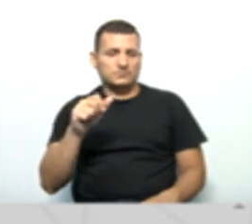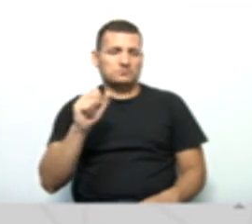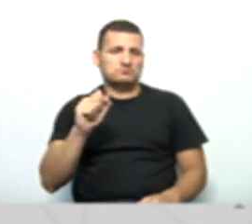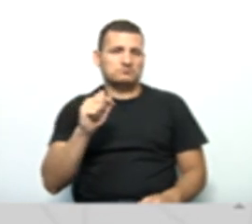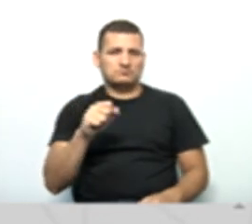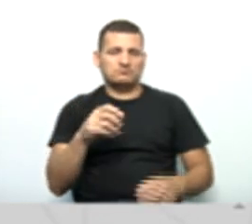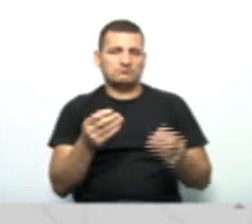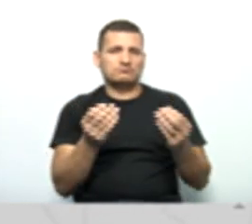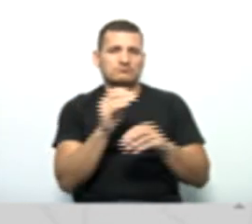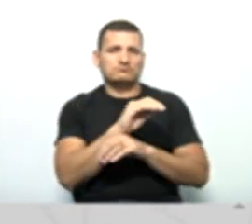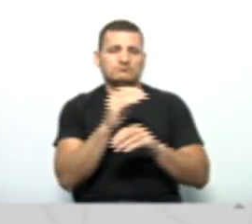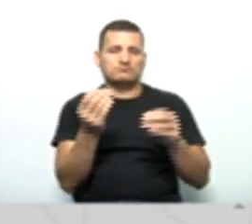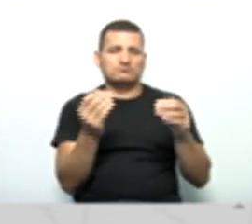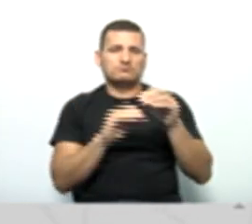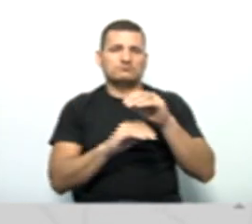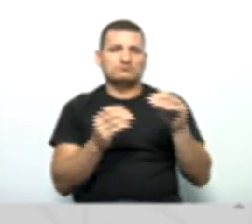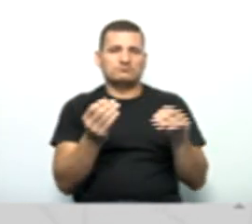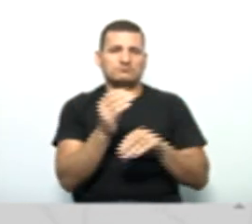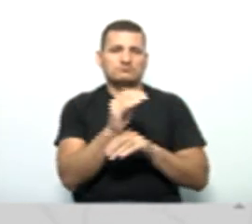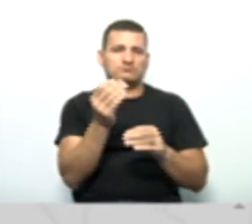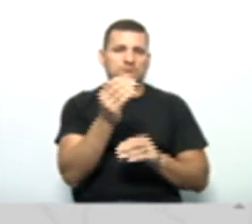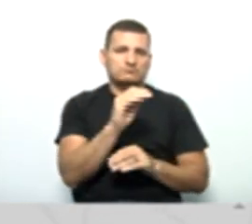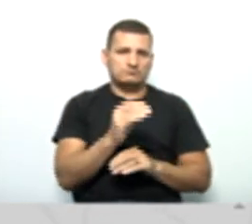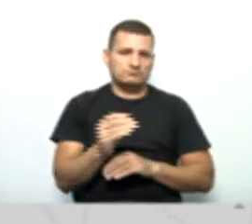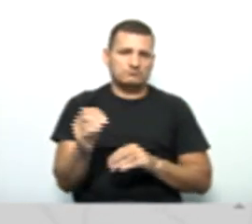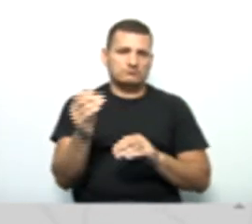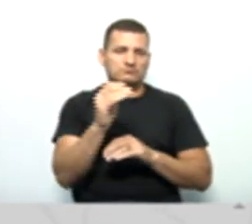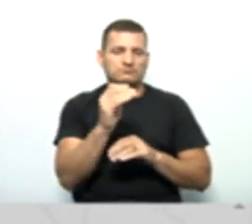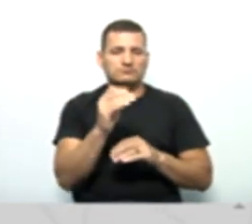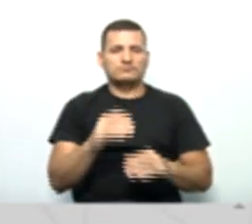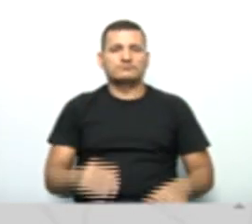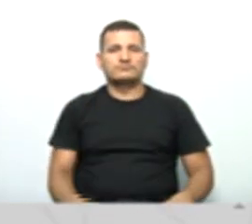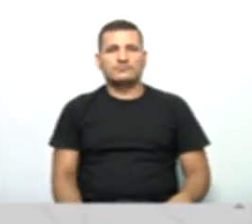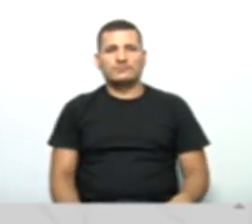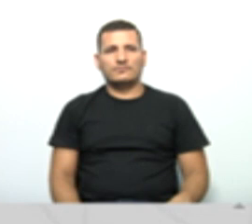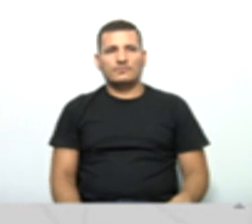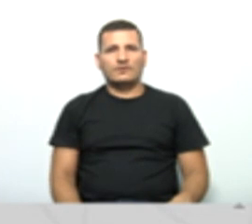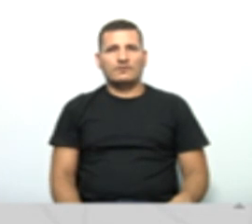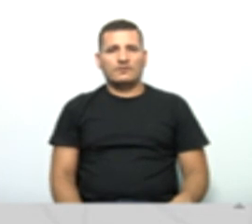jogo de memória, posição da memória na tupla.